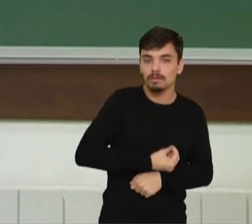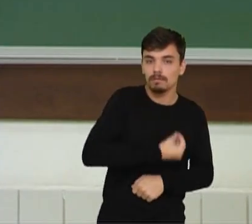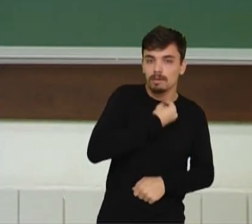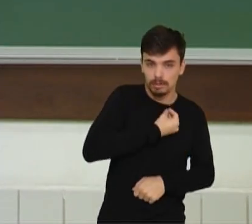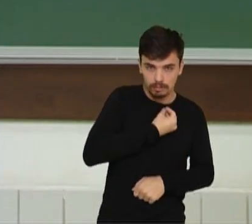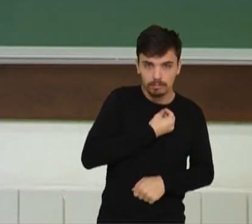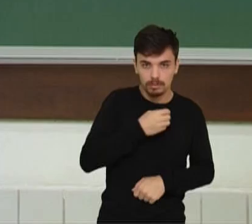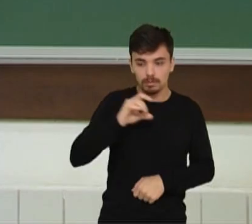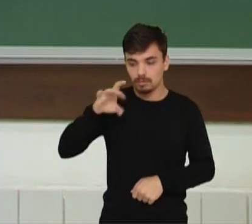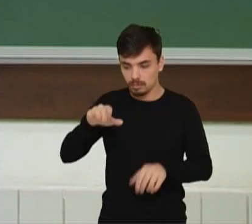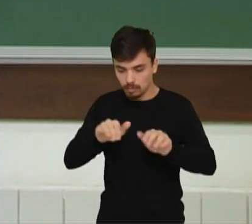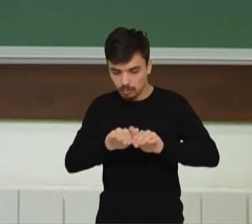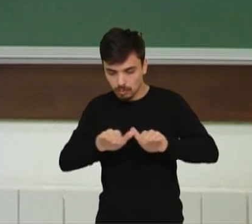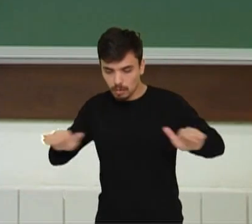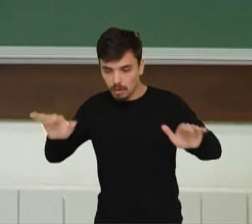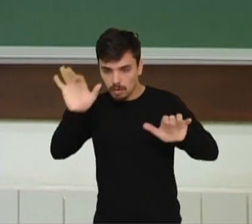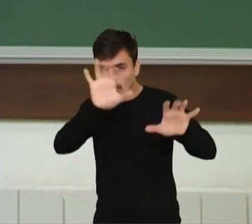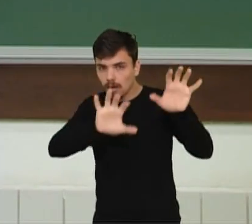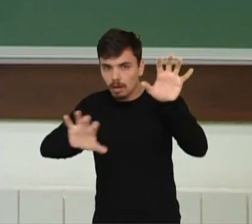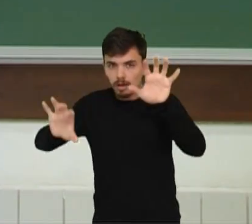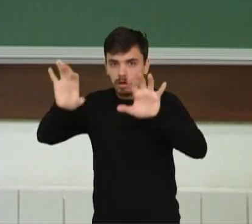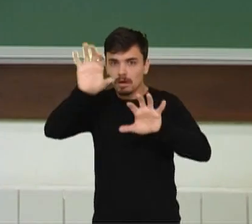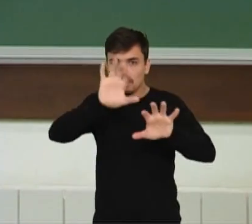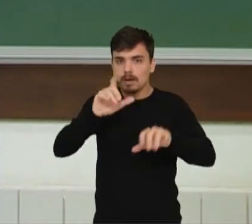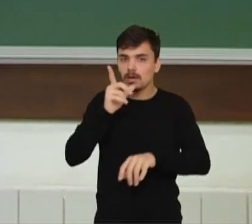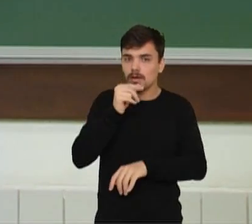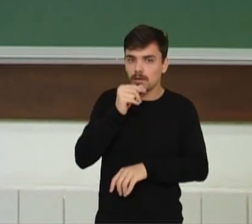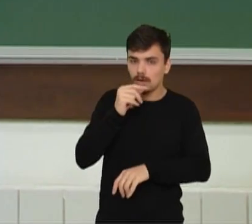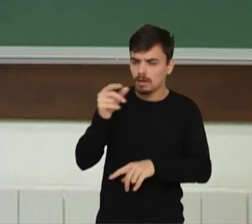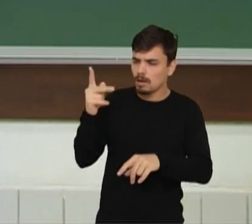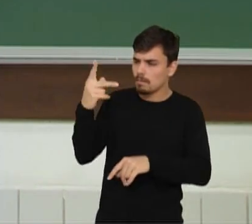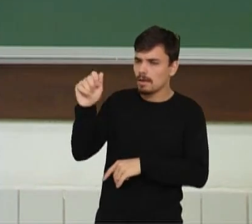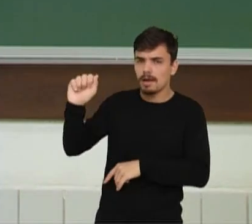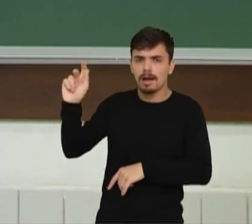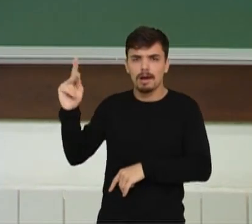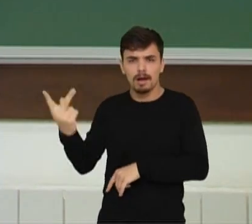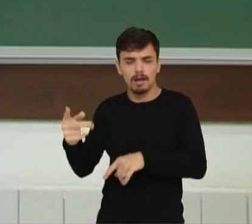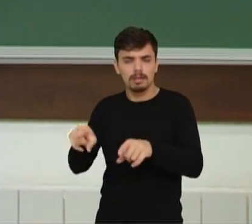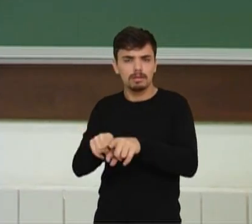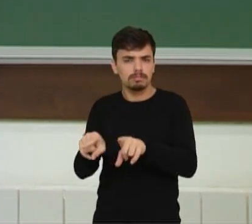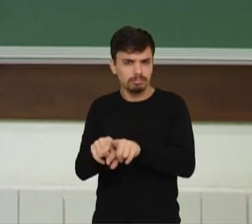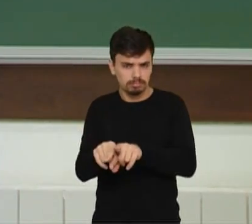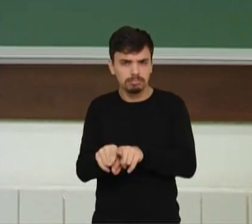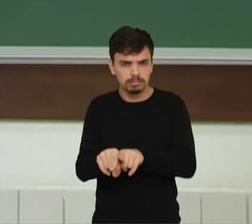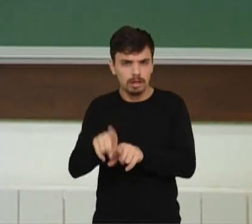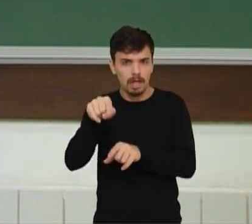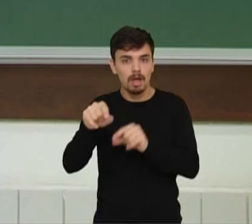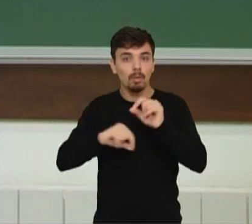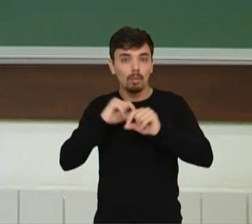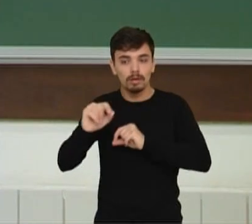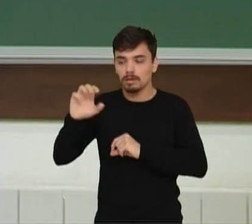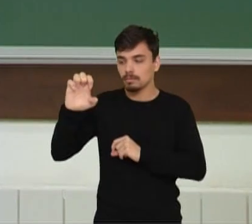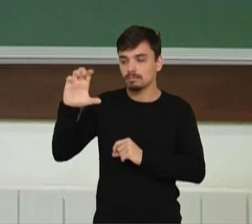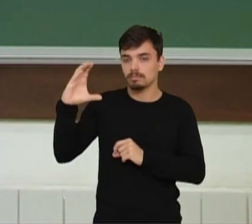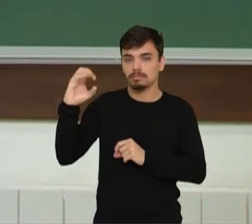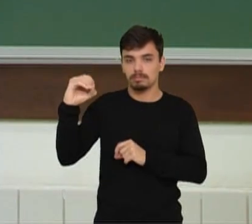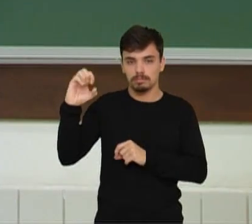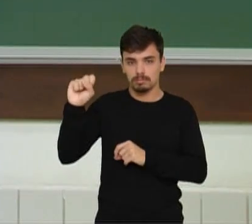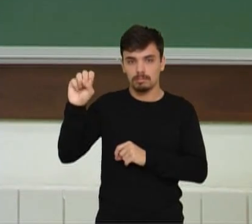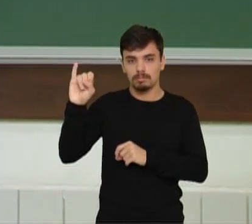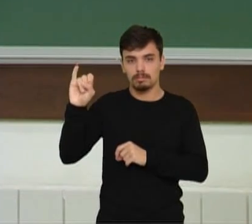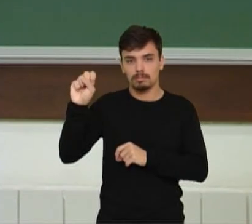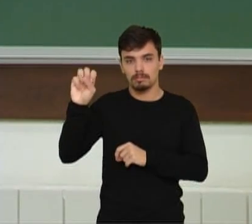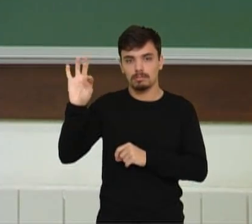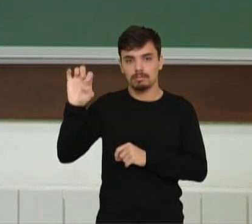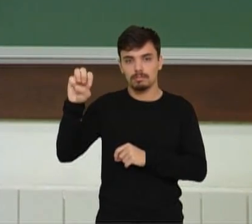lá, solo, ar, água, pH, salinidade do local, eu estou falando de um ecossistema. Então, o ecossistema